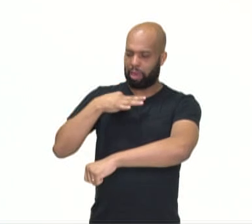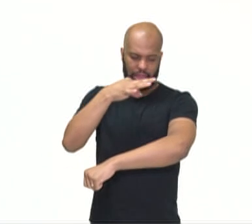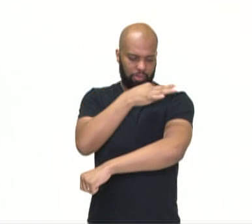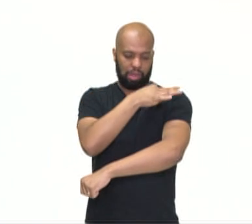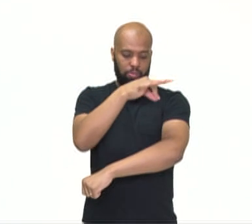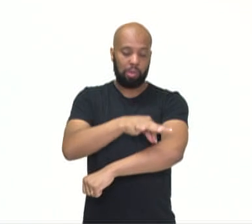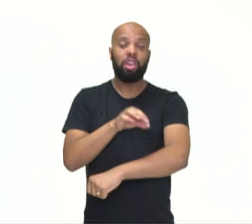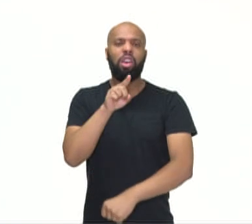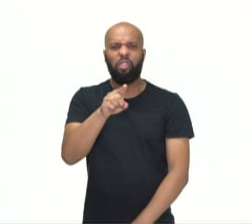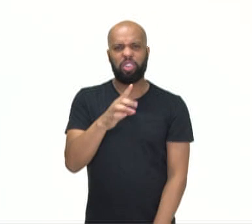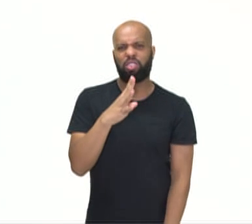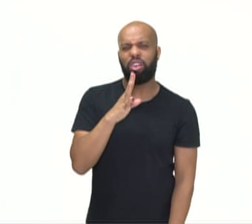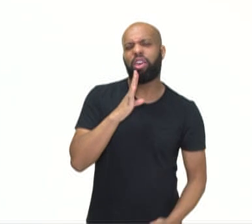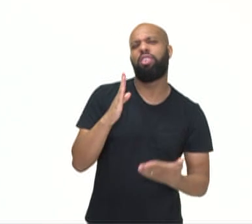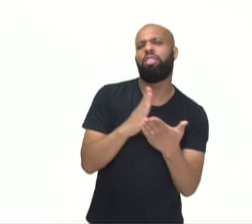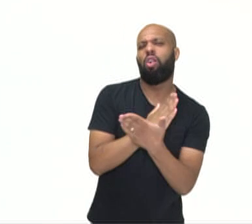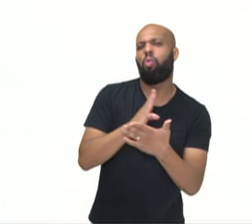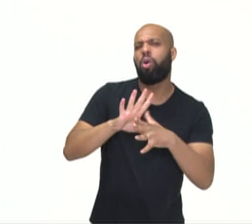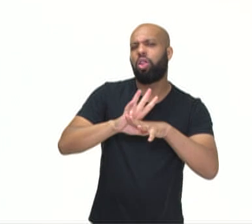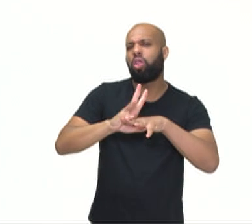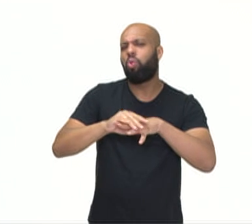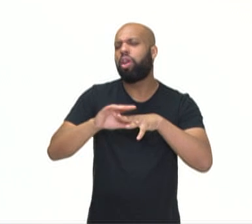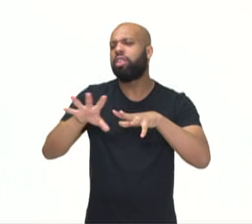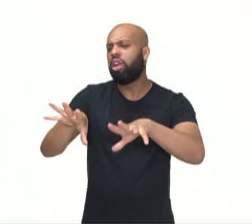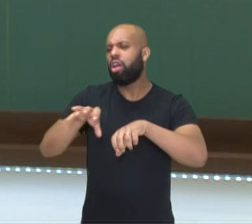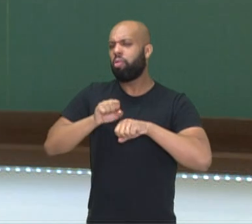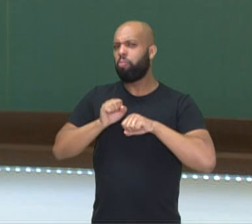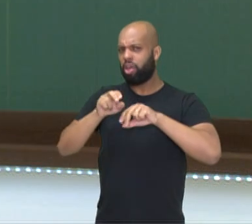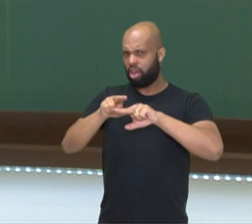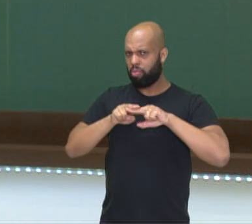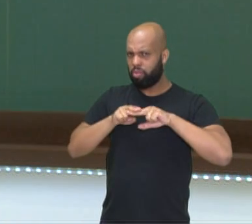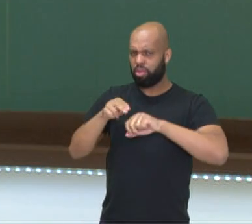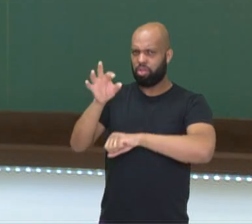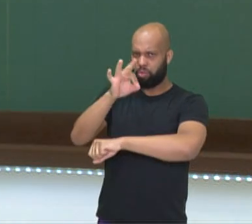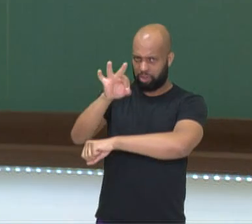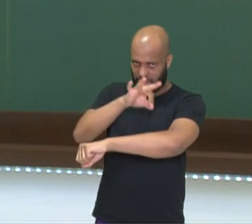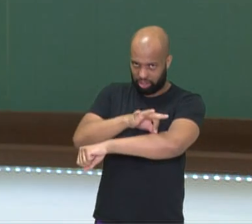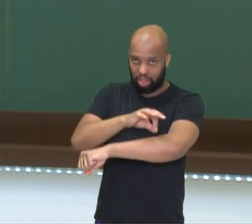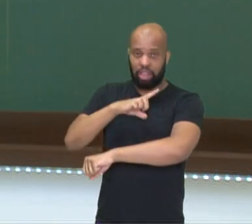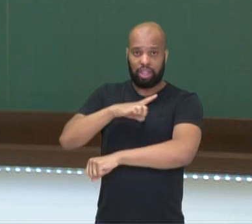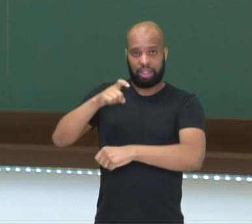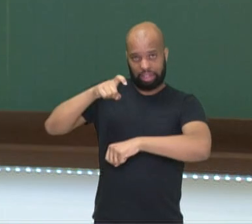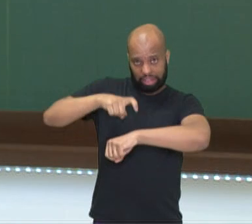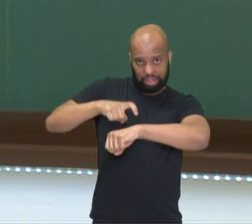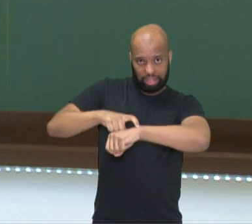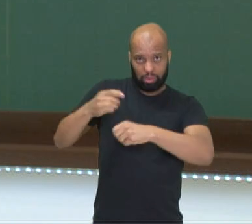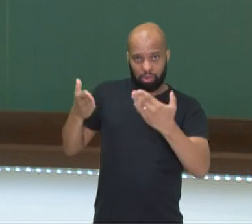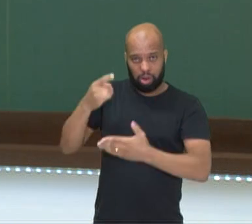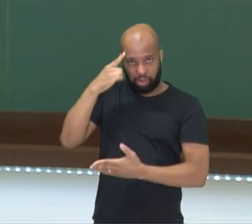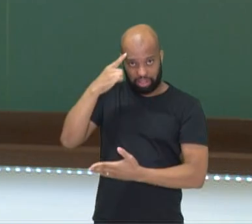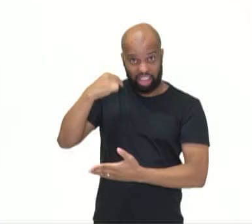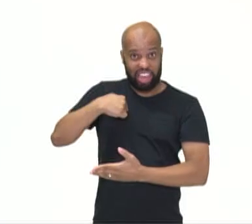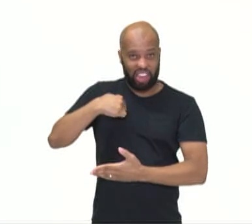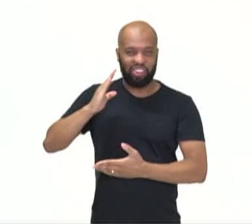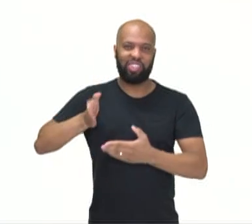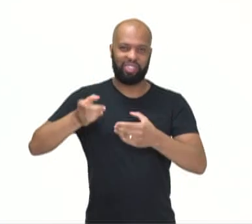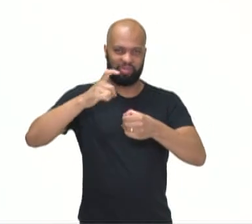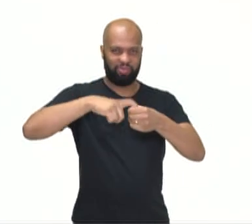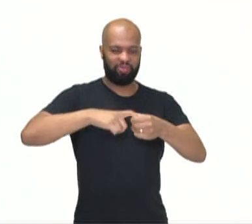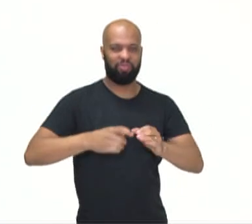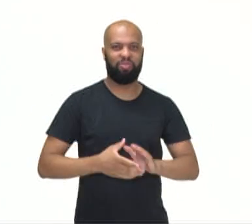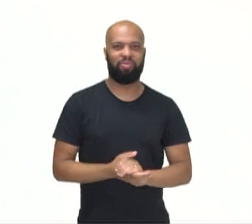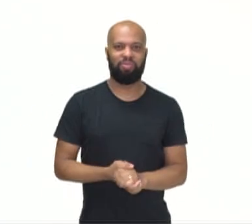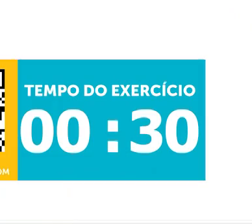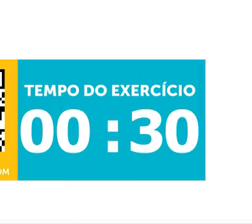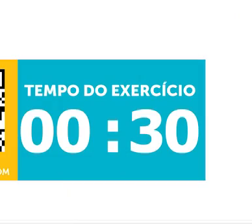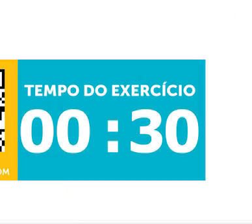conhece algumas doenças que são transmitidas por mosquitos? Eu vou dar um tempinho para vocês pensarem e eu já retorno.